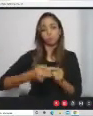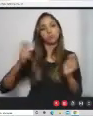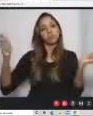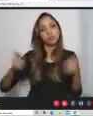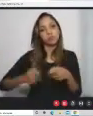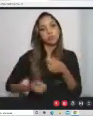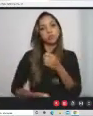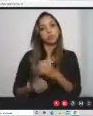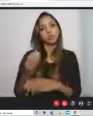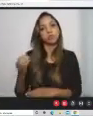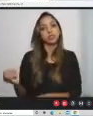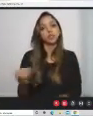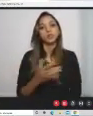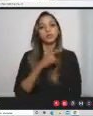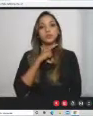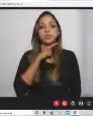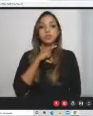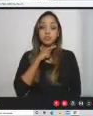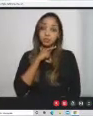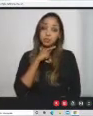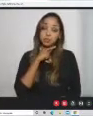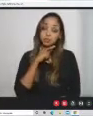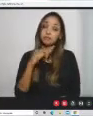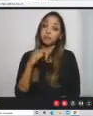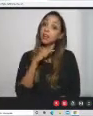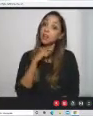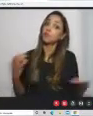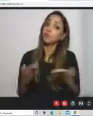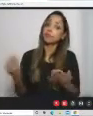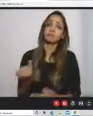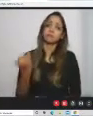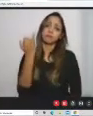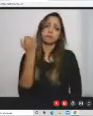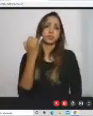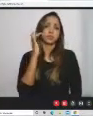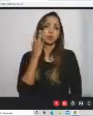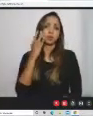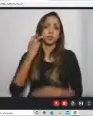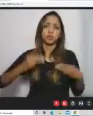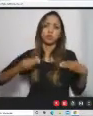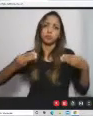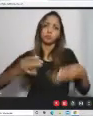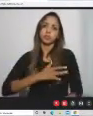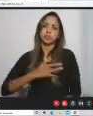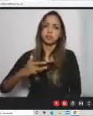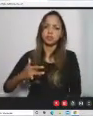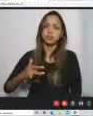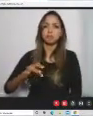vagas hoje são fundamentais. Nós, acho que o Ministério da Saúde, vereador Irani, ele acertou